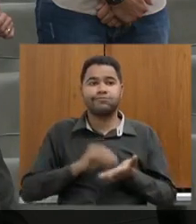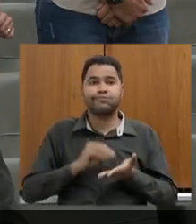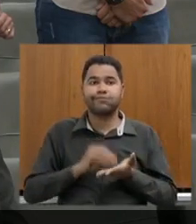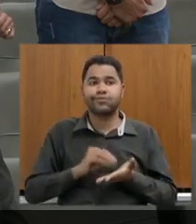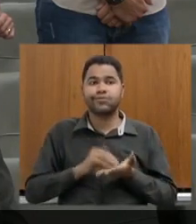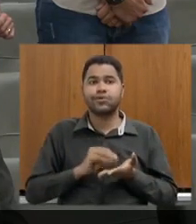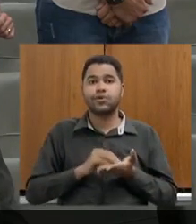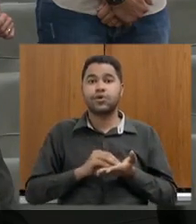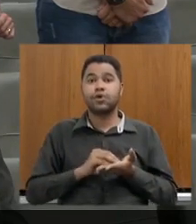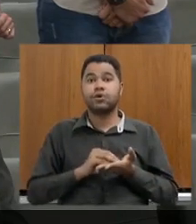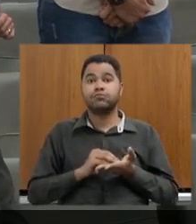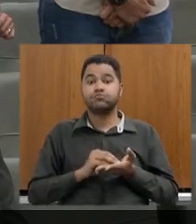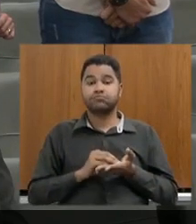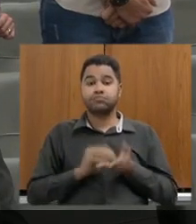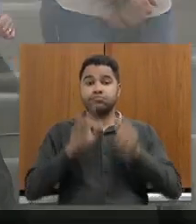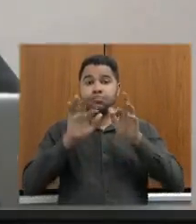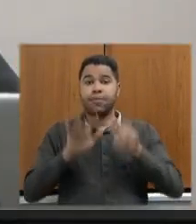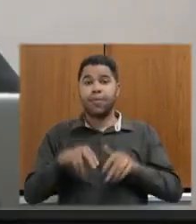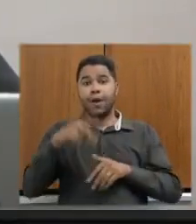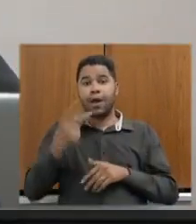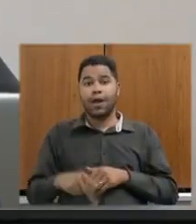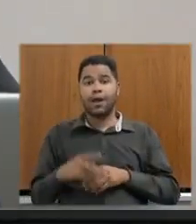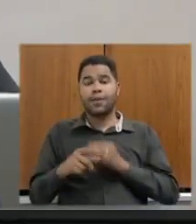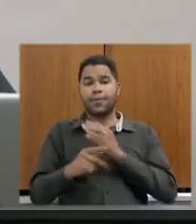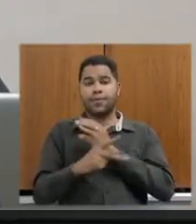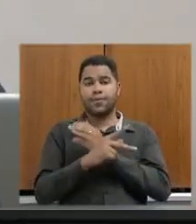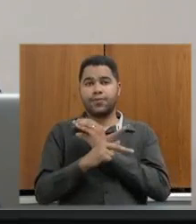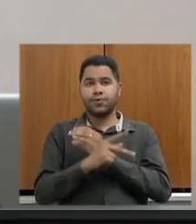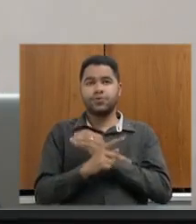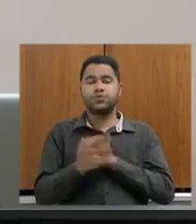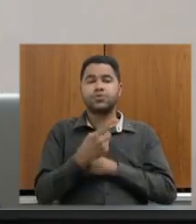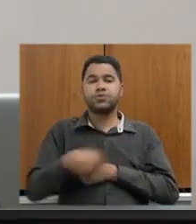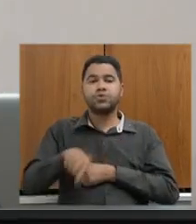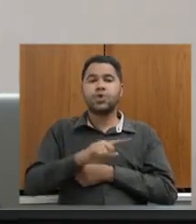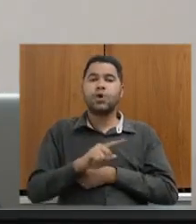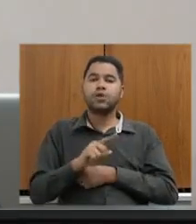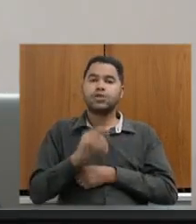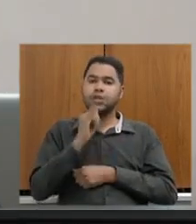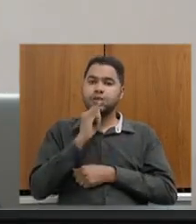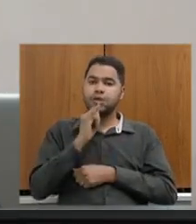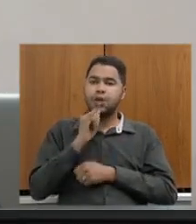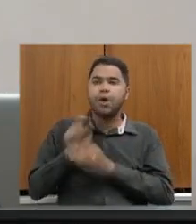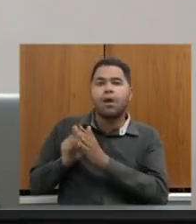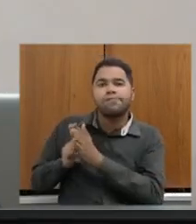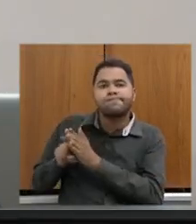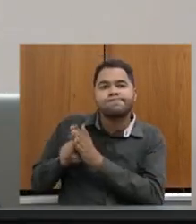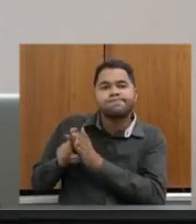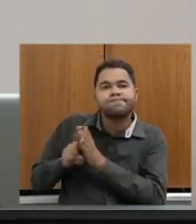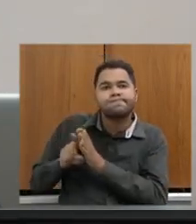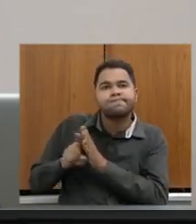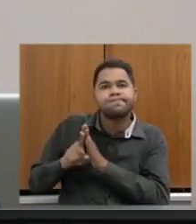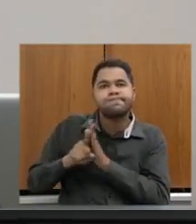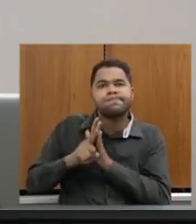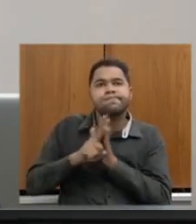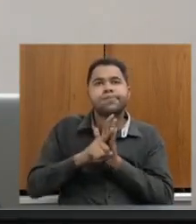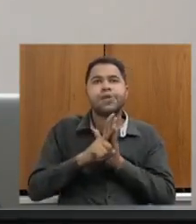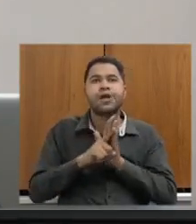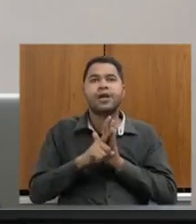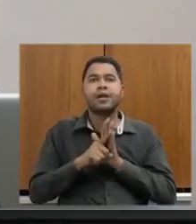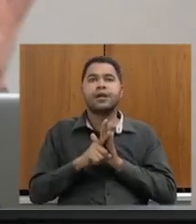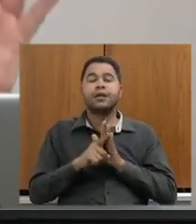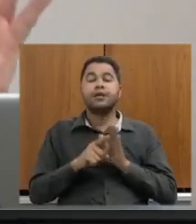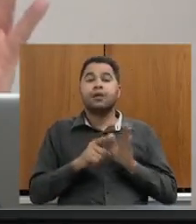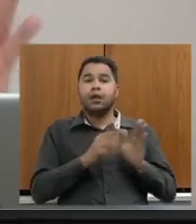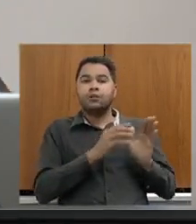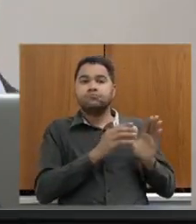que de escrivães da Polícia Civil é nós fizemos aqui uma tomada com a consultoria Sheila as